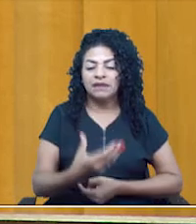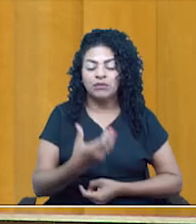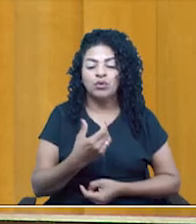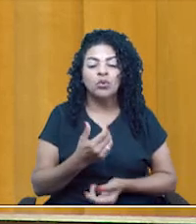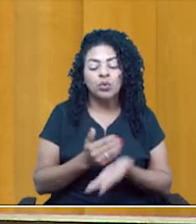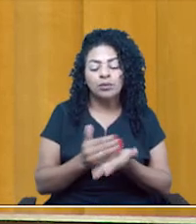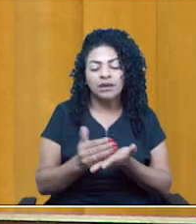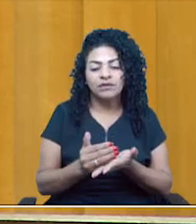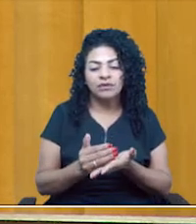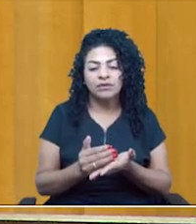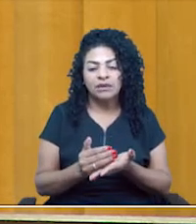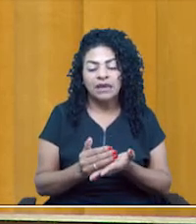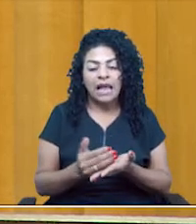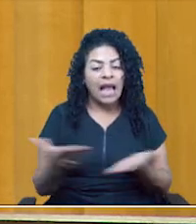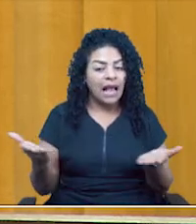fevereiro.